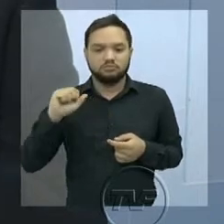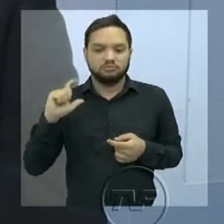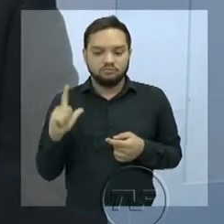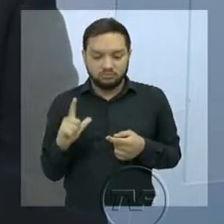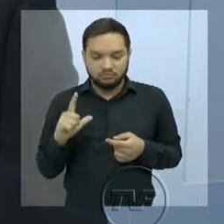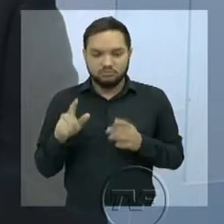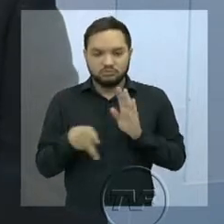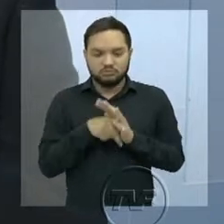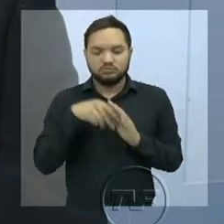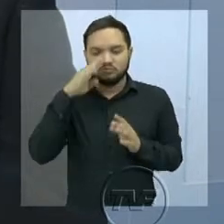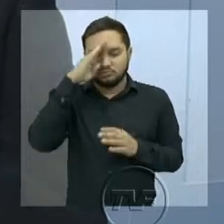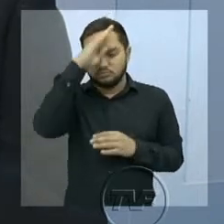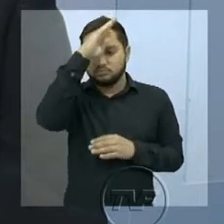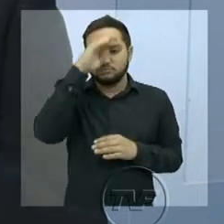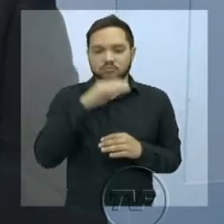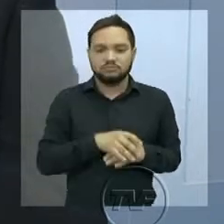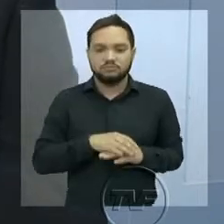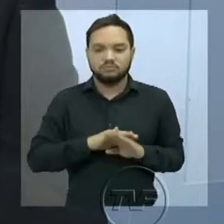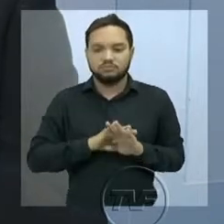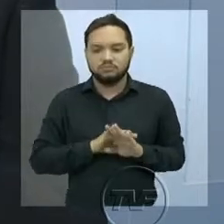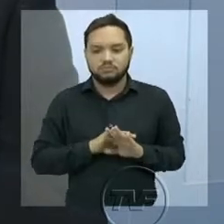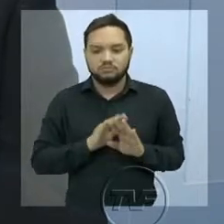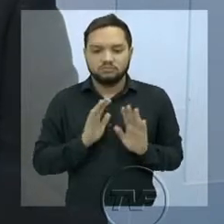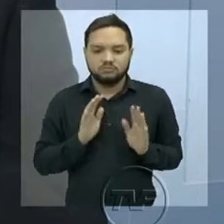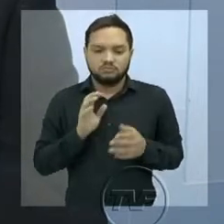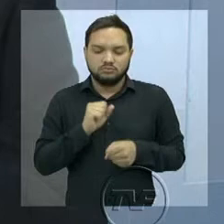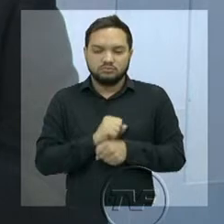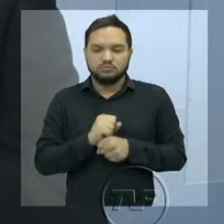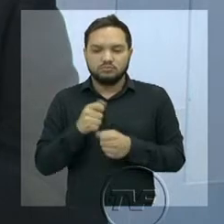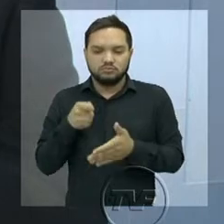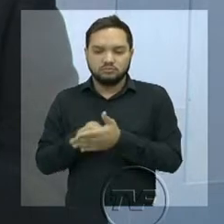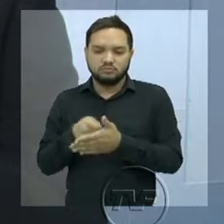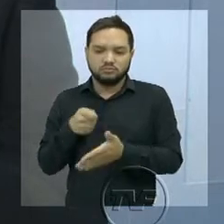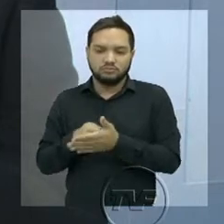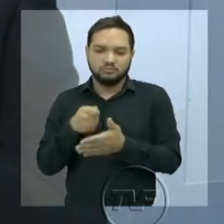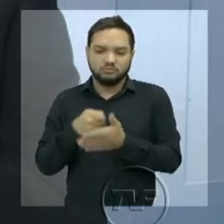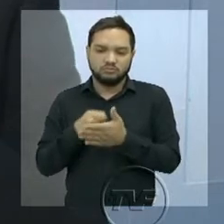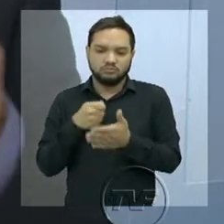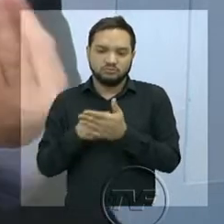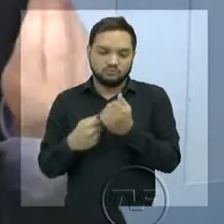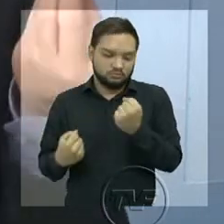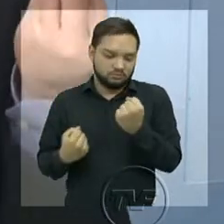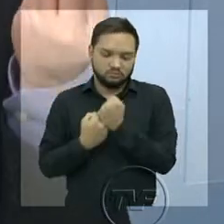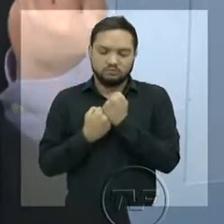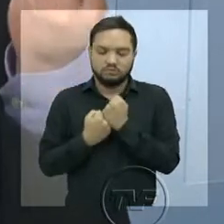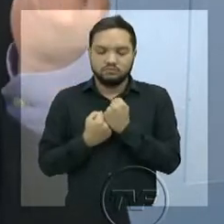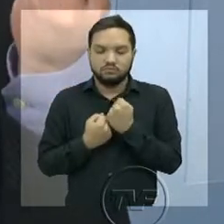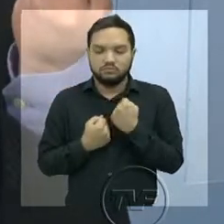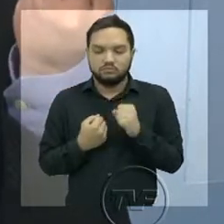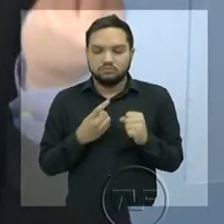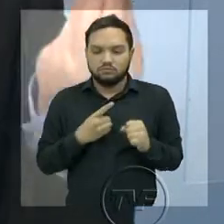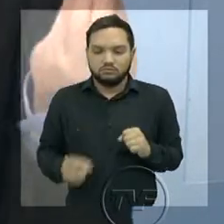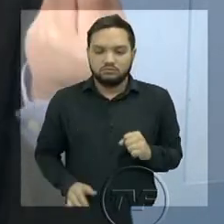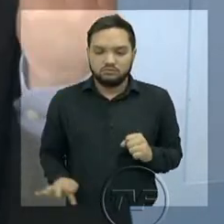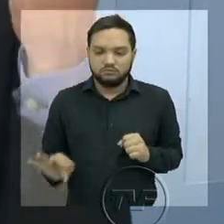Bolsonaro, eu acho que eles já pararam de cobrar um posicionamento mais forte de defesa, tanto do deputado